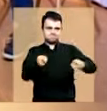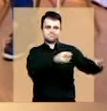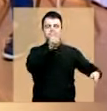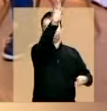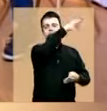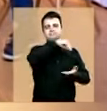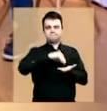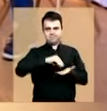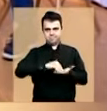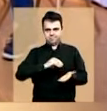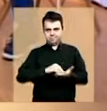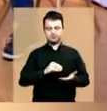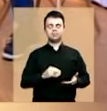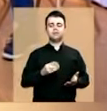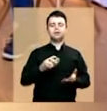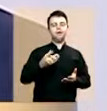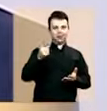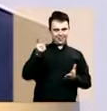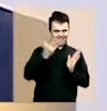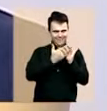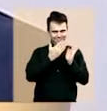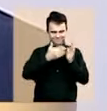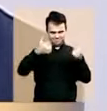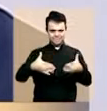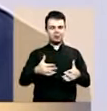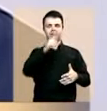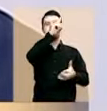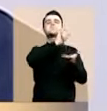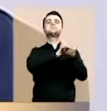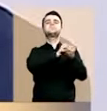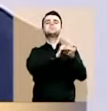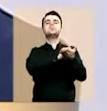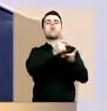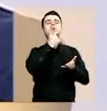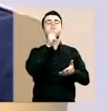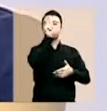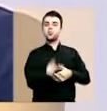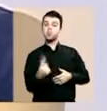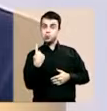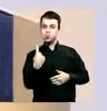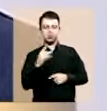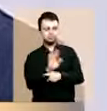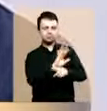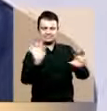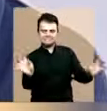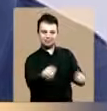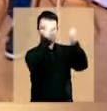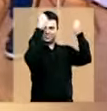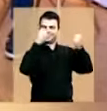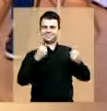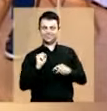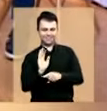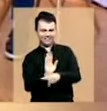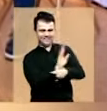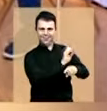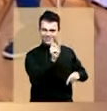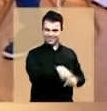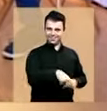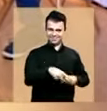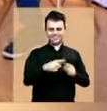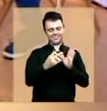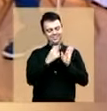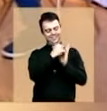é desperdício. E voltando um pouco à história do livro, o cara de Nova York conseguiu salvar Nova York. Como é que ele salvou Nova York? Leia o